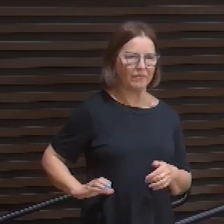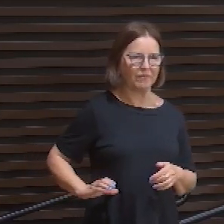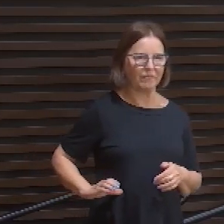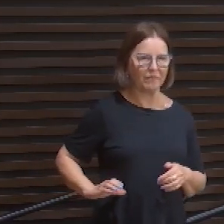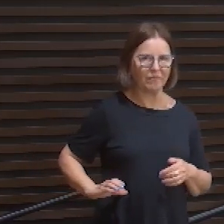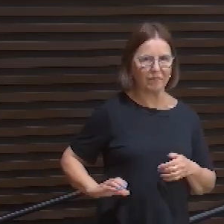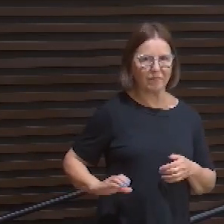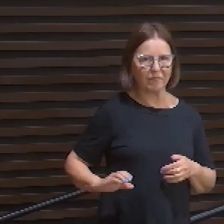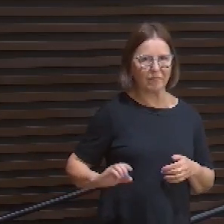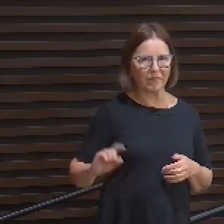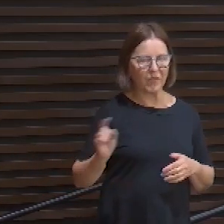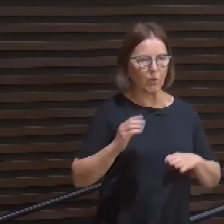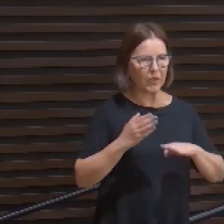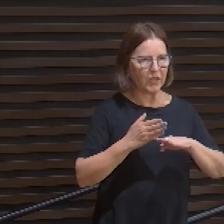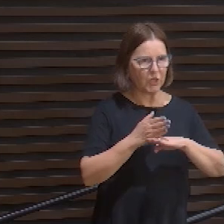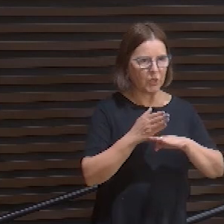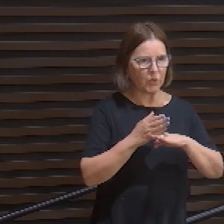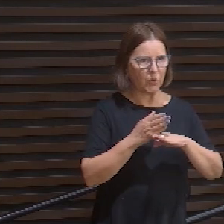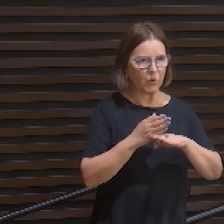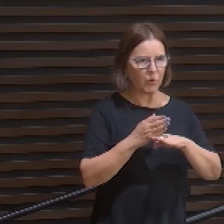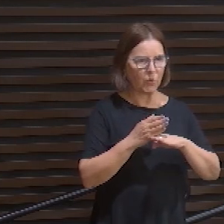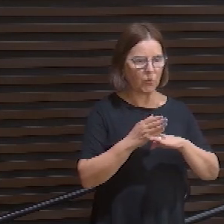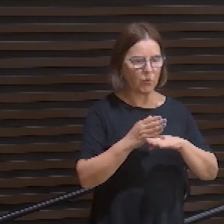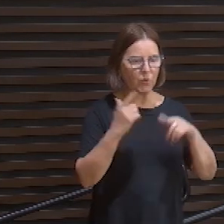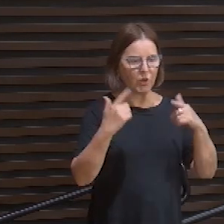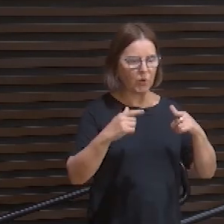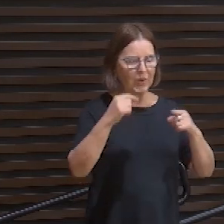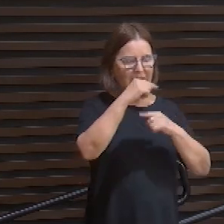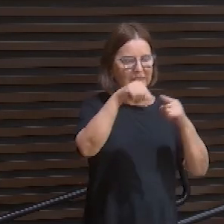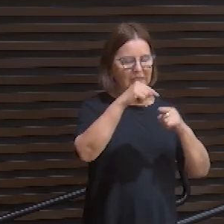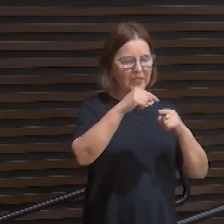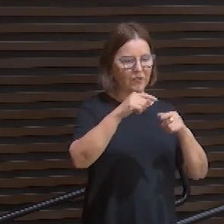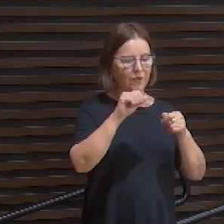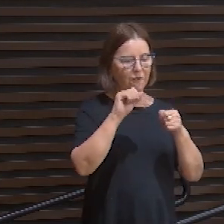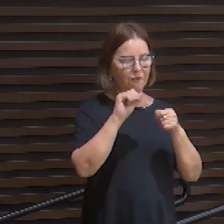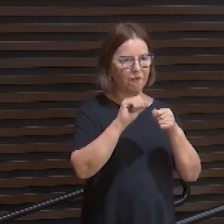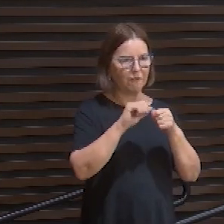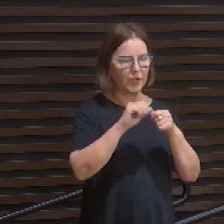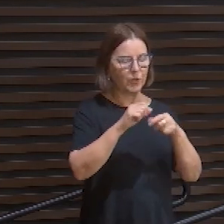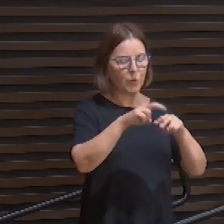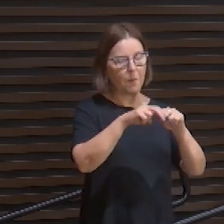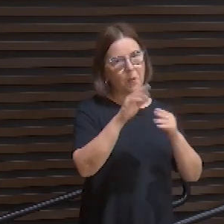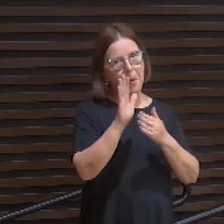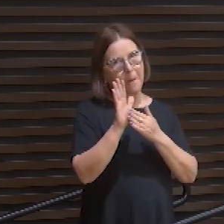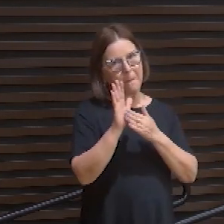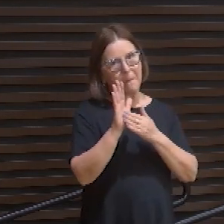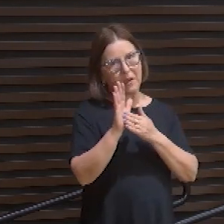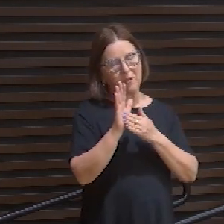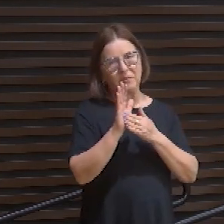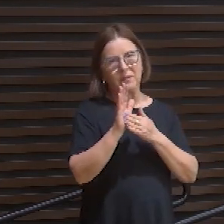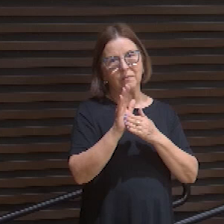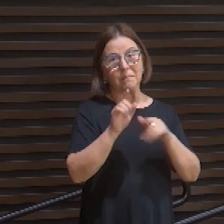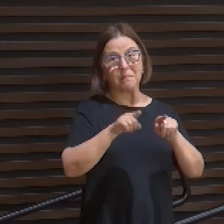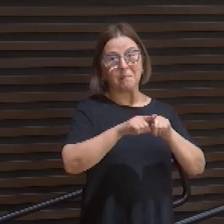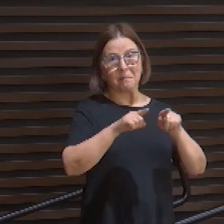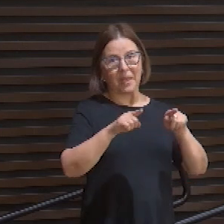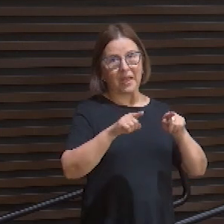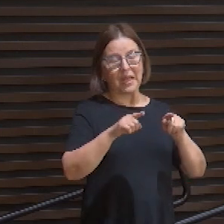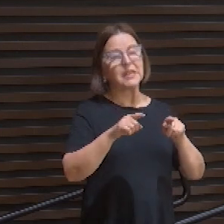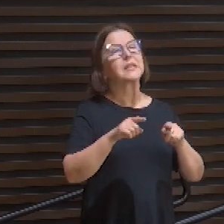não entrou em santuário feito por mãos, figura do verdadeiro, porém no mesmo